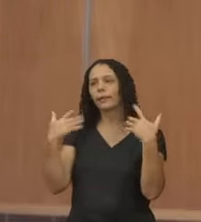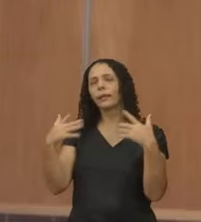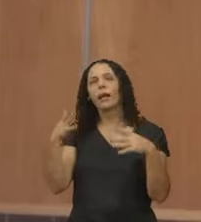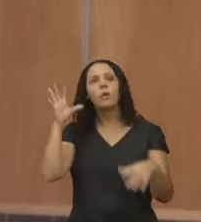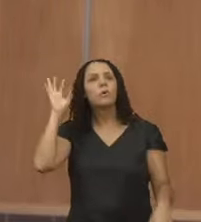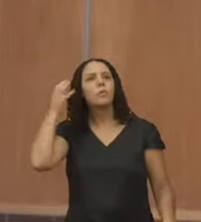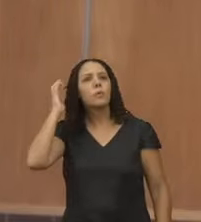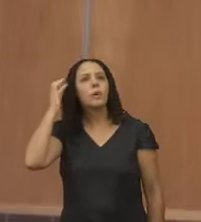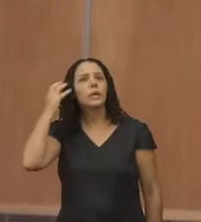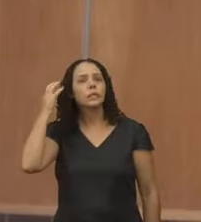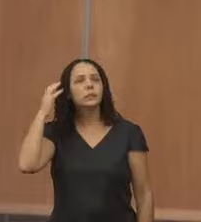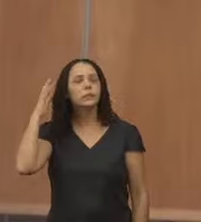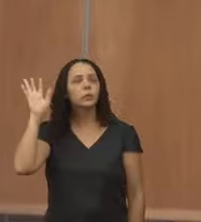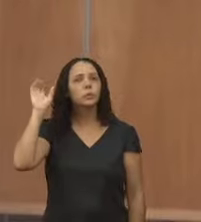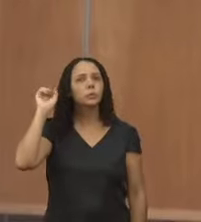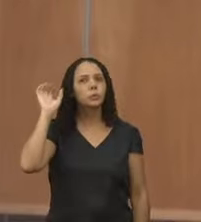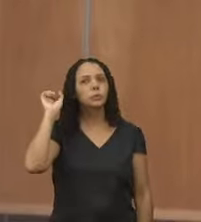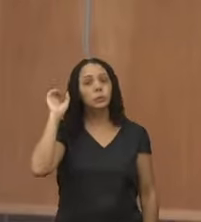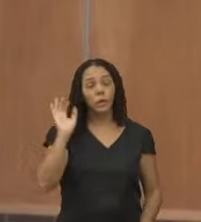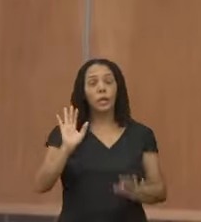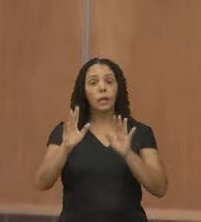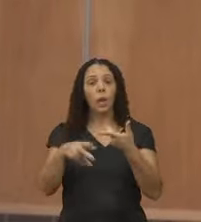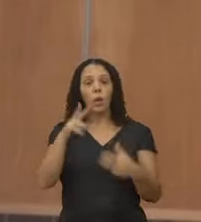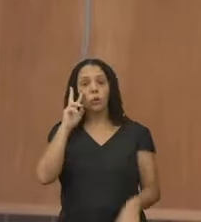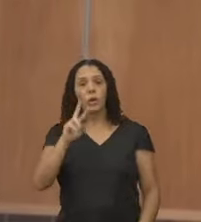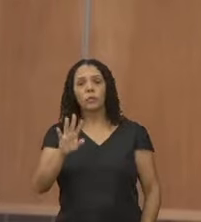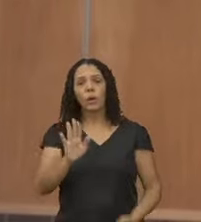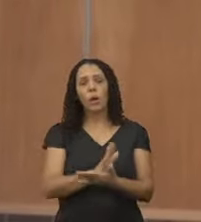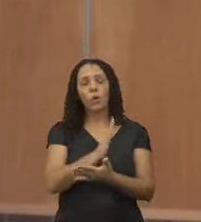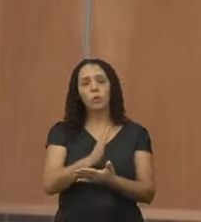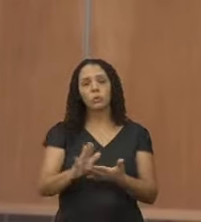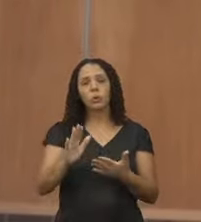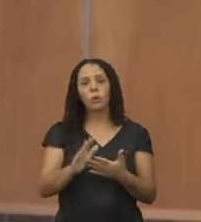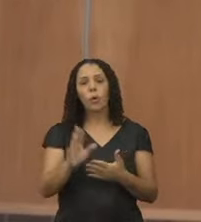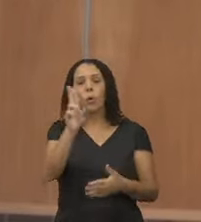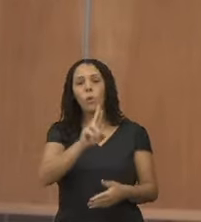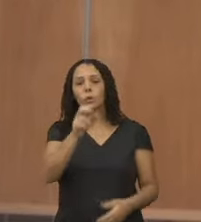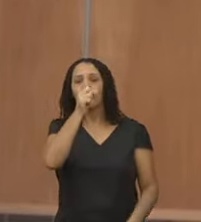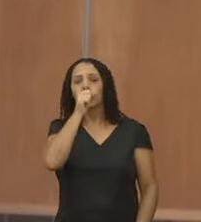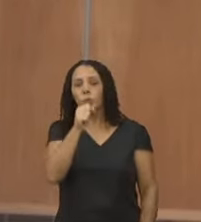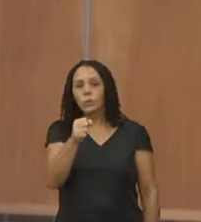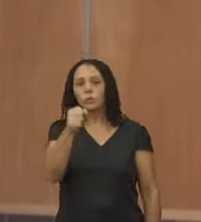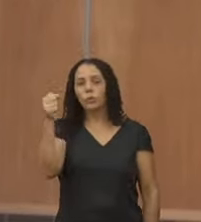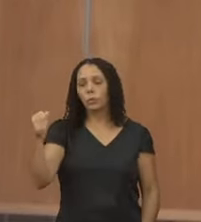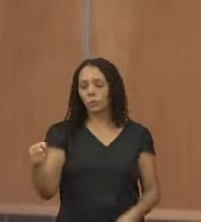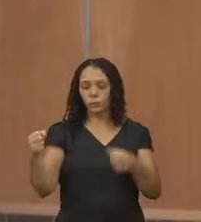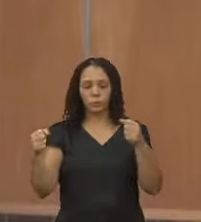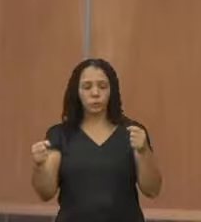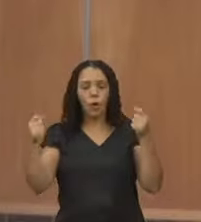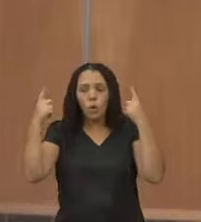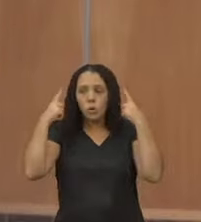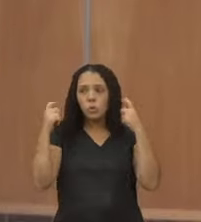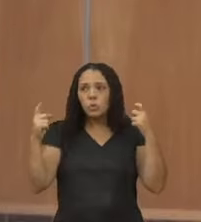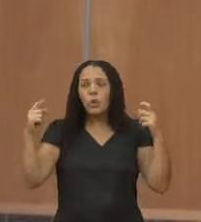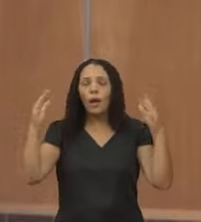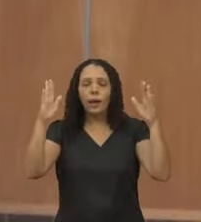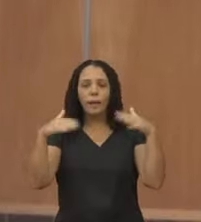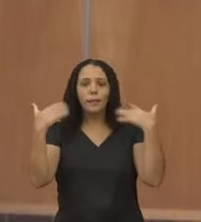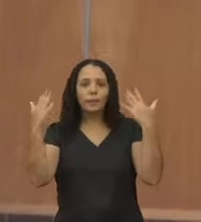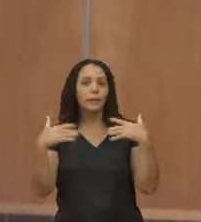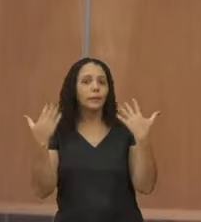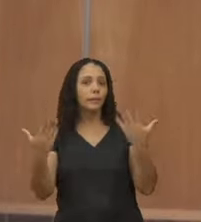radinho que ele está ouvindo. Muitos eu já vi ali, ele coloca 2 microfones na charrete, está ouvindo, né, é uma alegria, porque se a gente tirar isso também, o